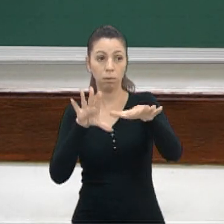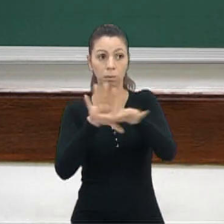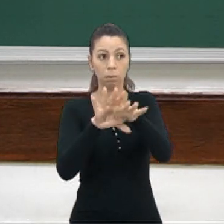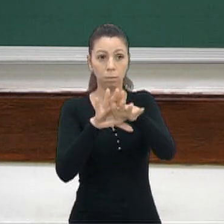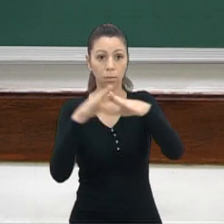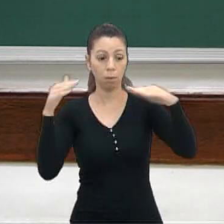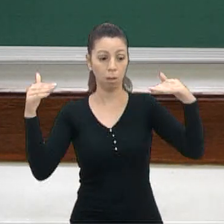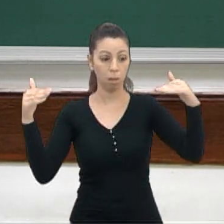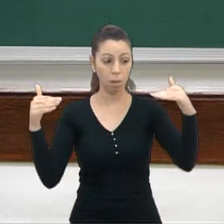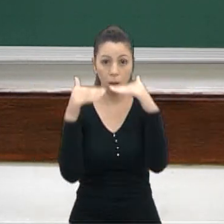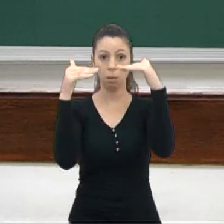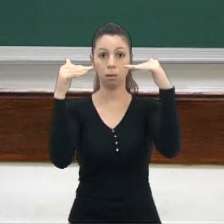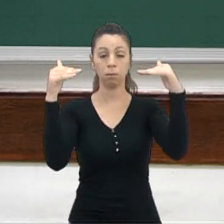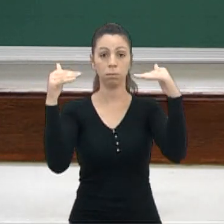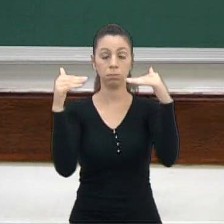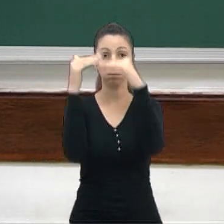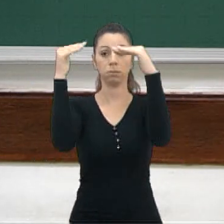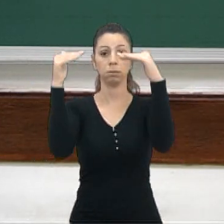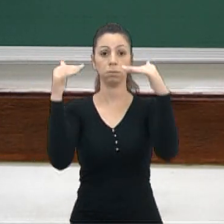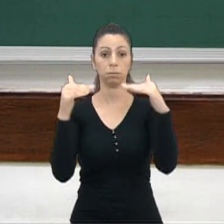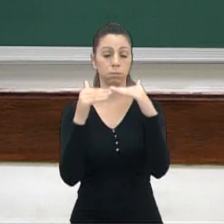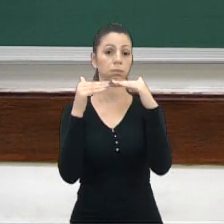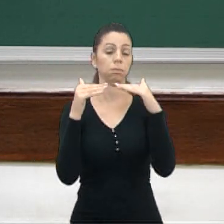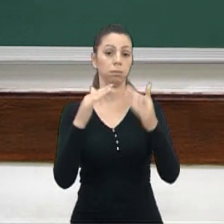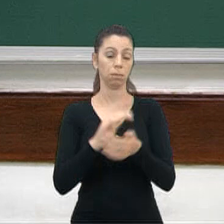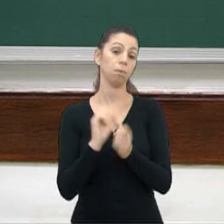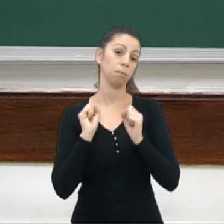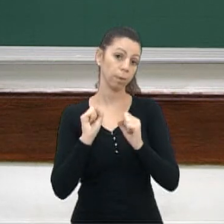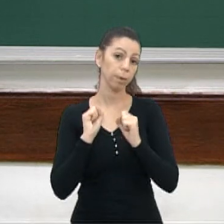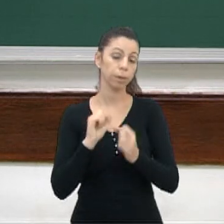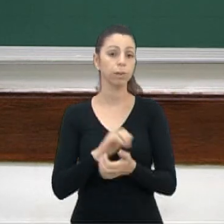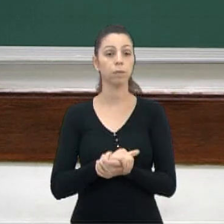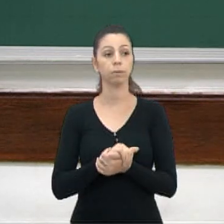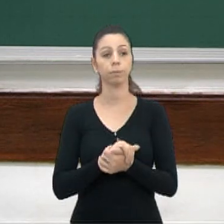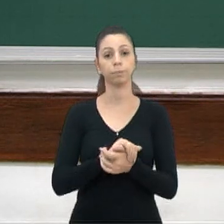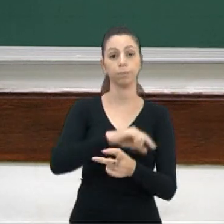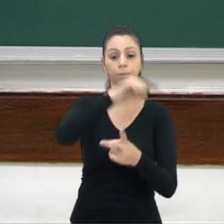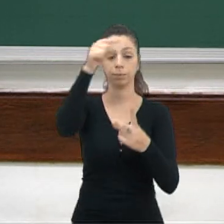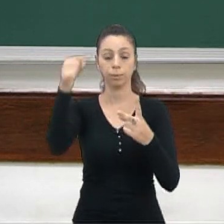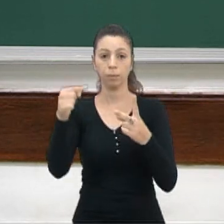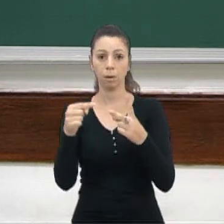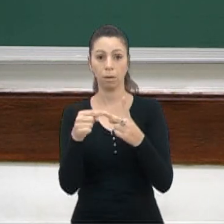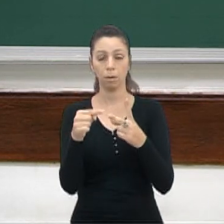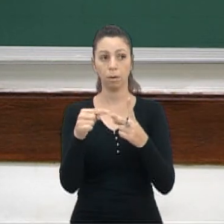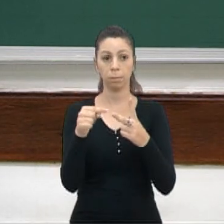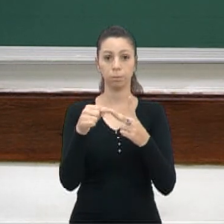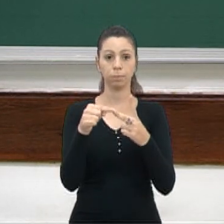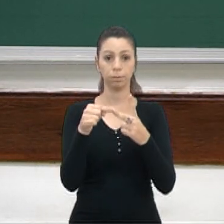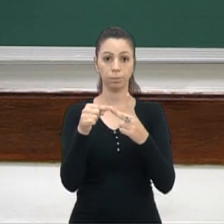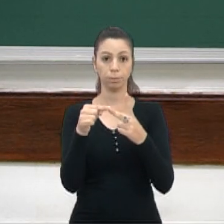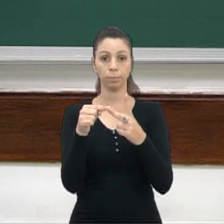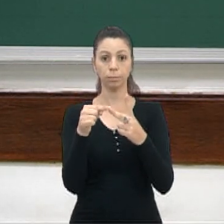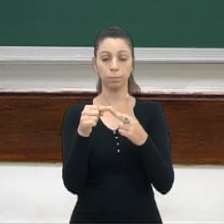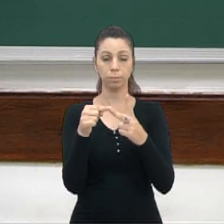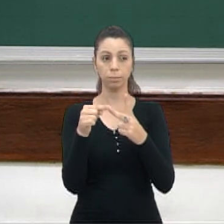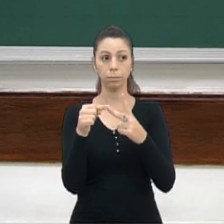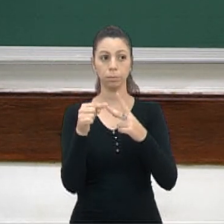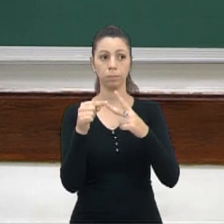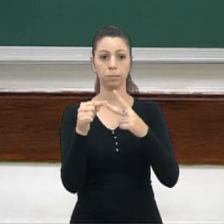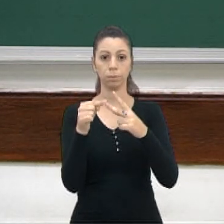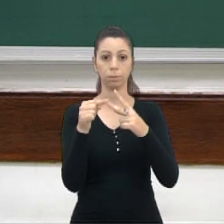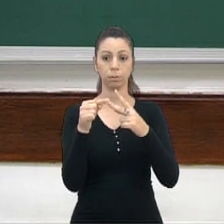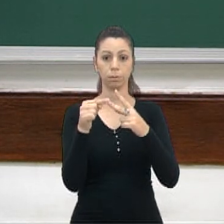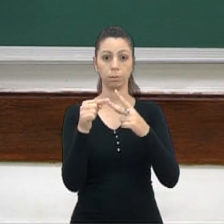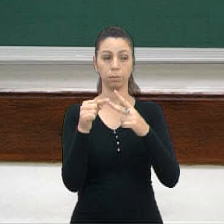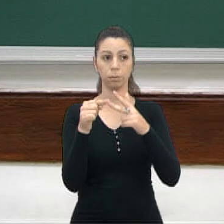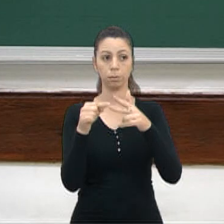frontal, ou seja, uma placa bater de frente com outra. Pode fazer um outro movimento, o de separação